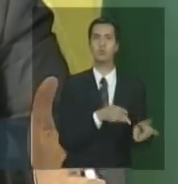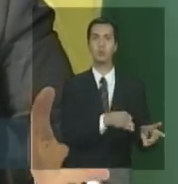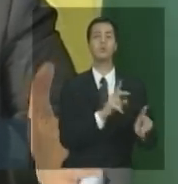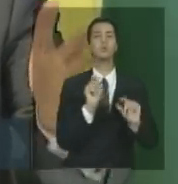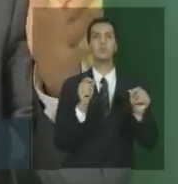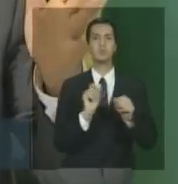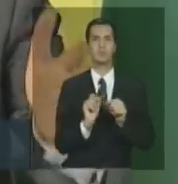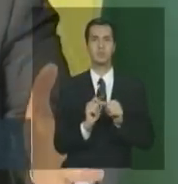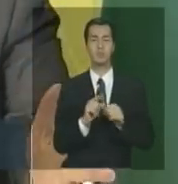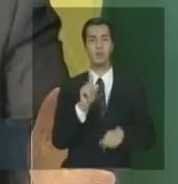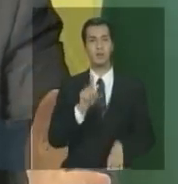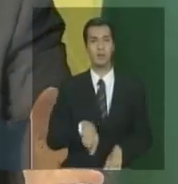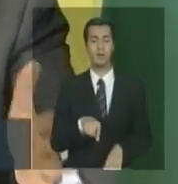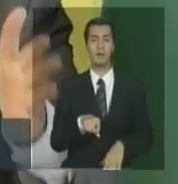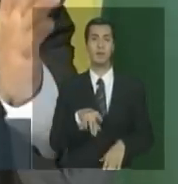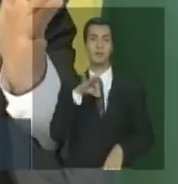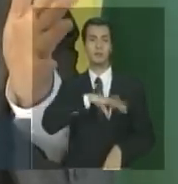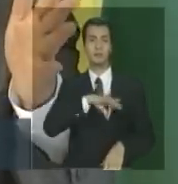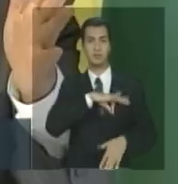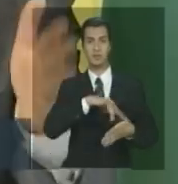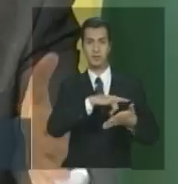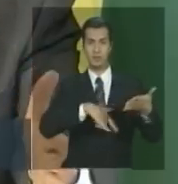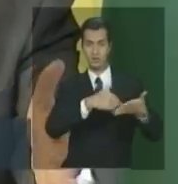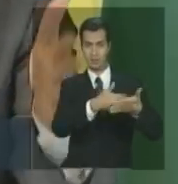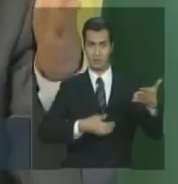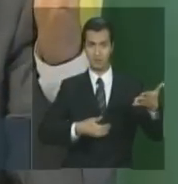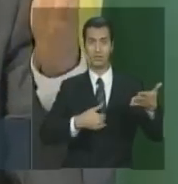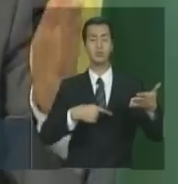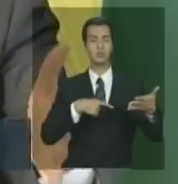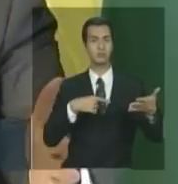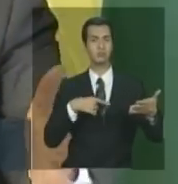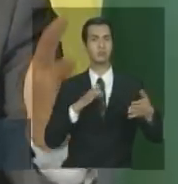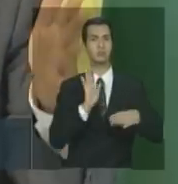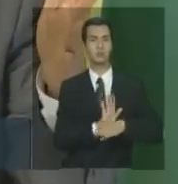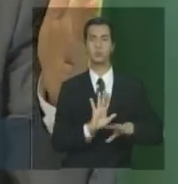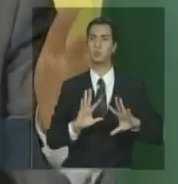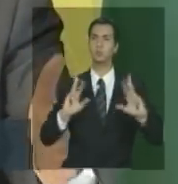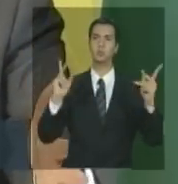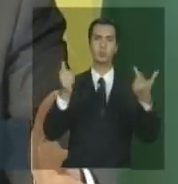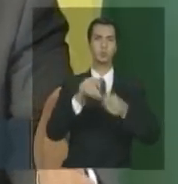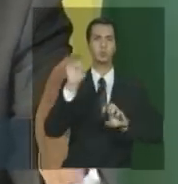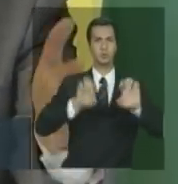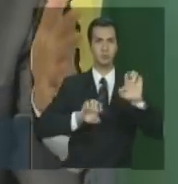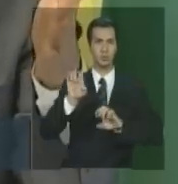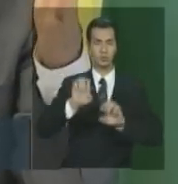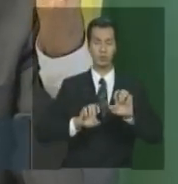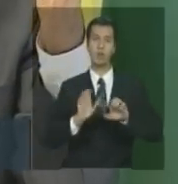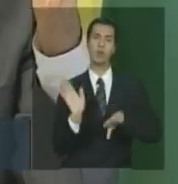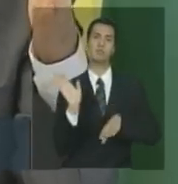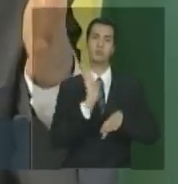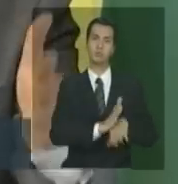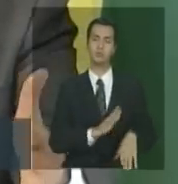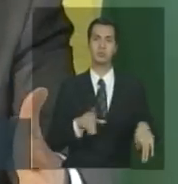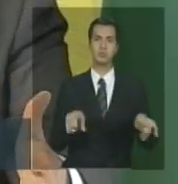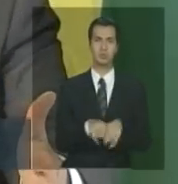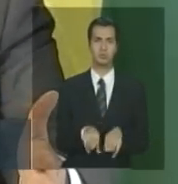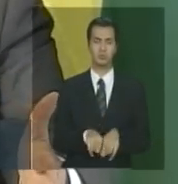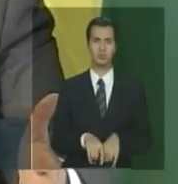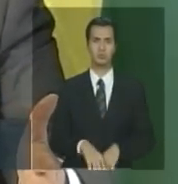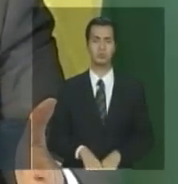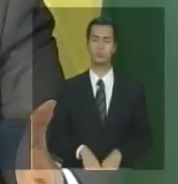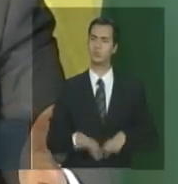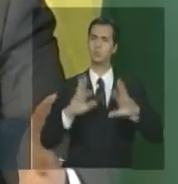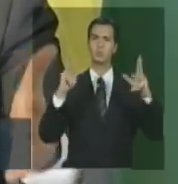de pagamentos. Esse é um instrumento que está sendo elogiado por todos os empresários, todos querem que